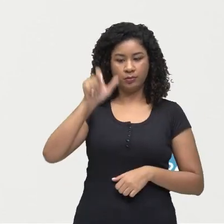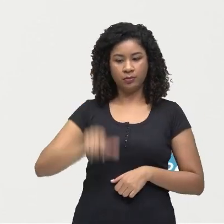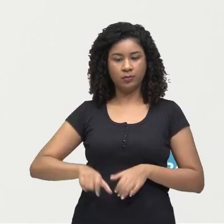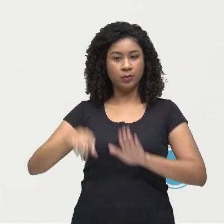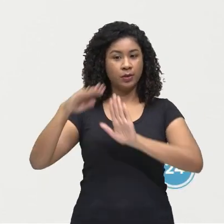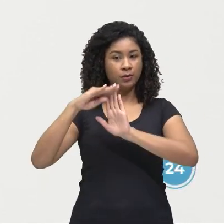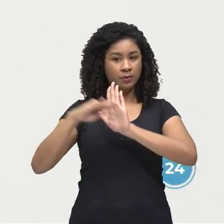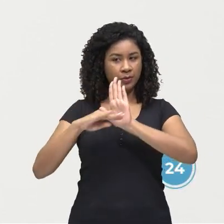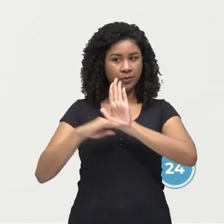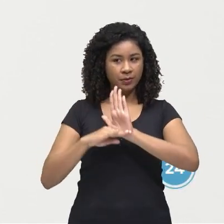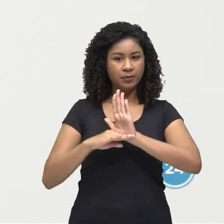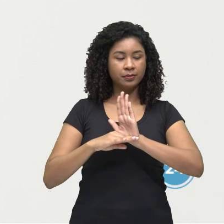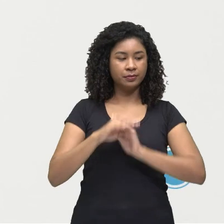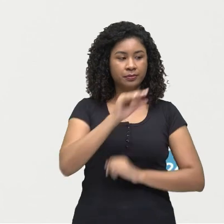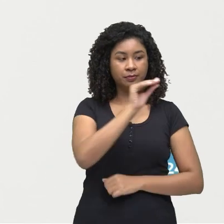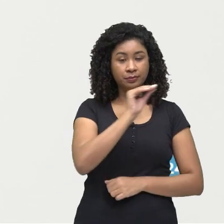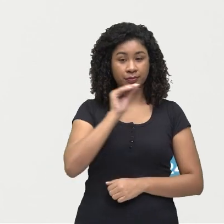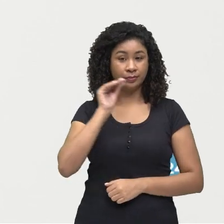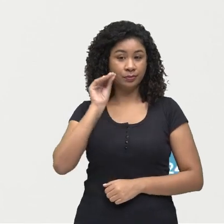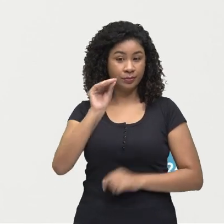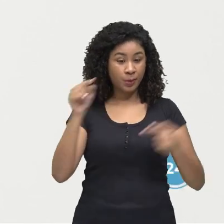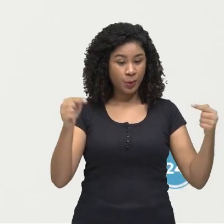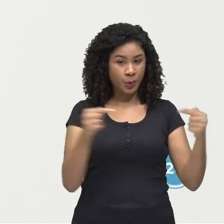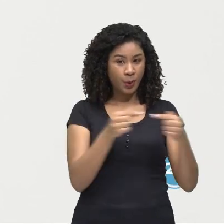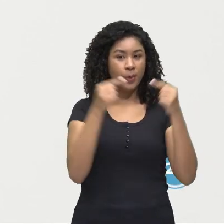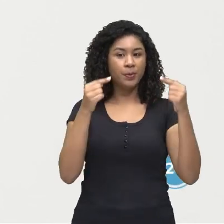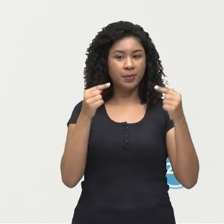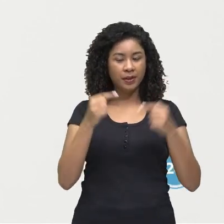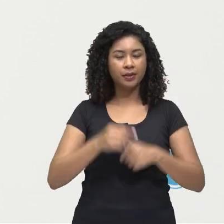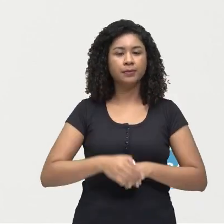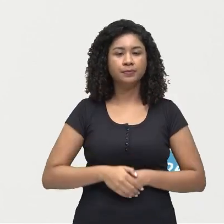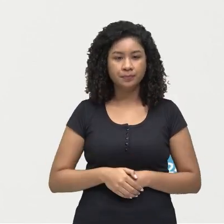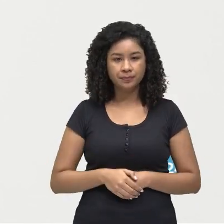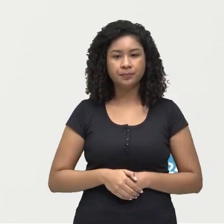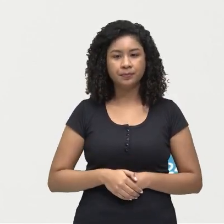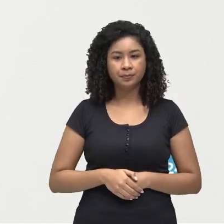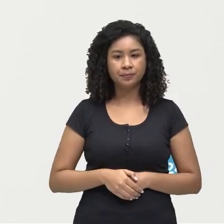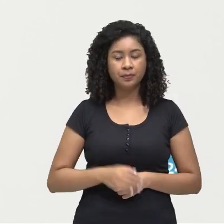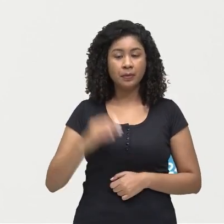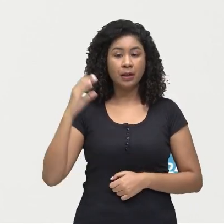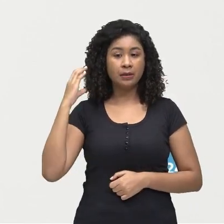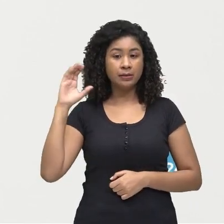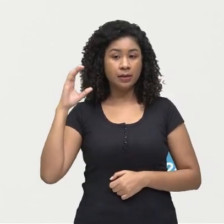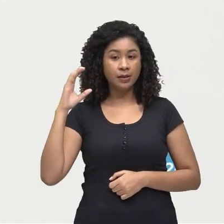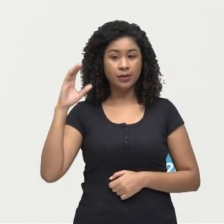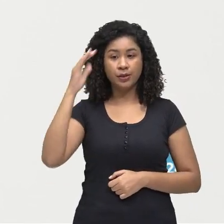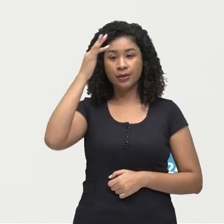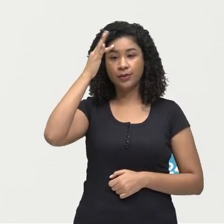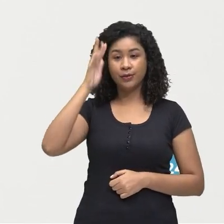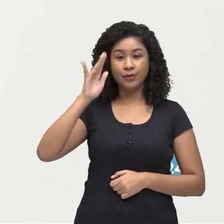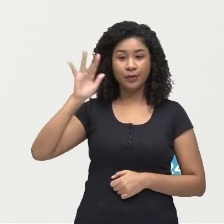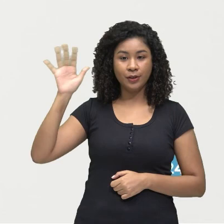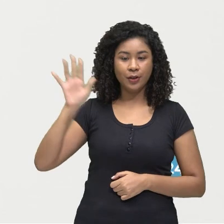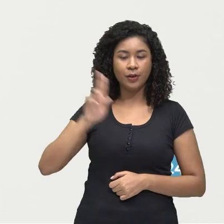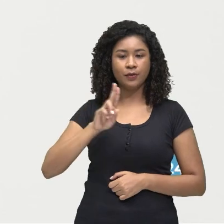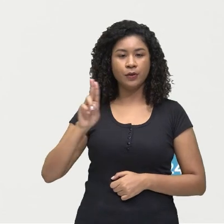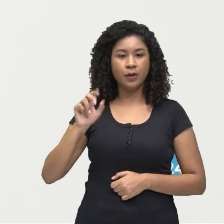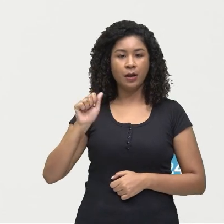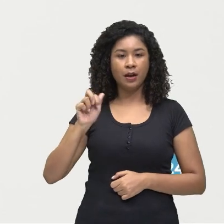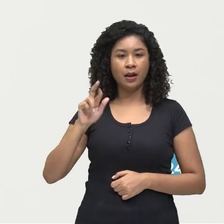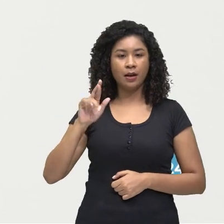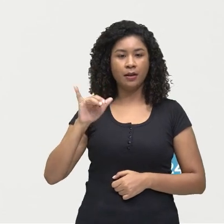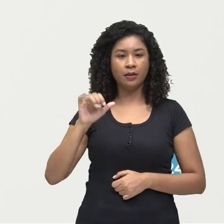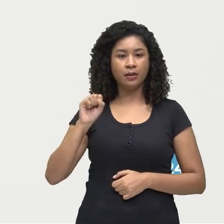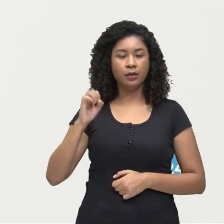aí os cientistas e o filósofo Aristóteles, né? Então a gente precisava relacionar o